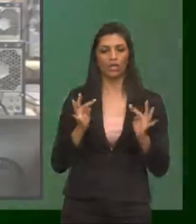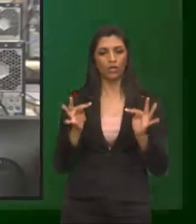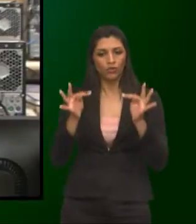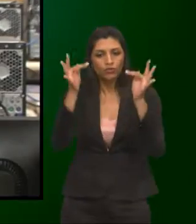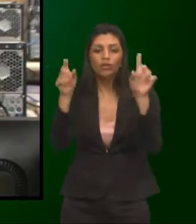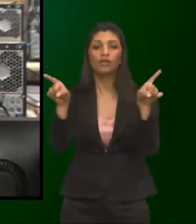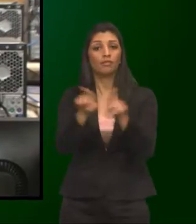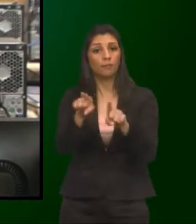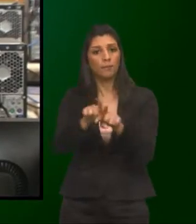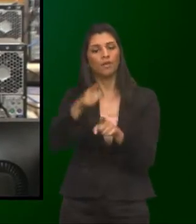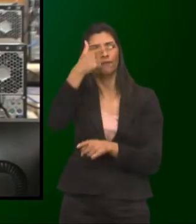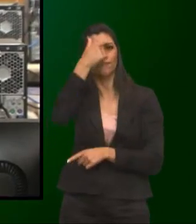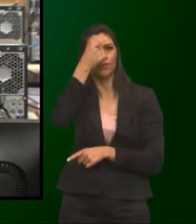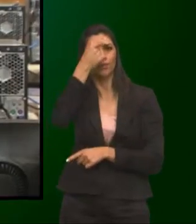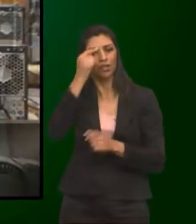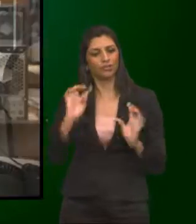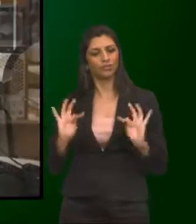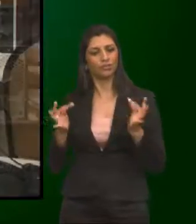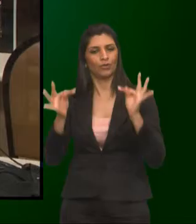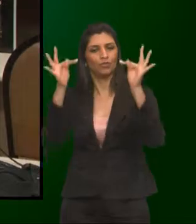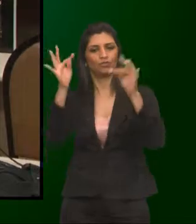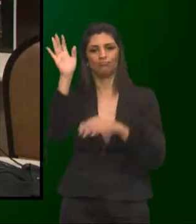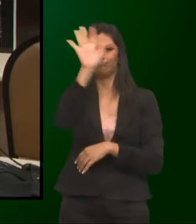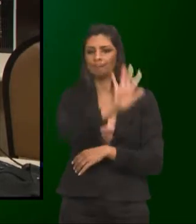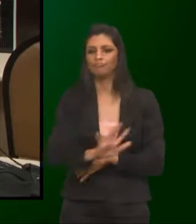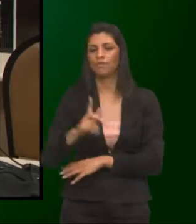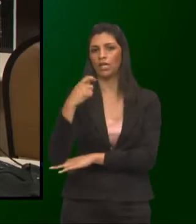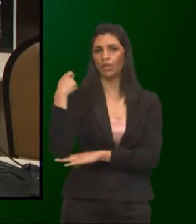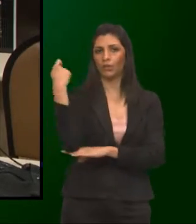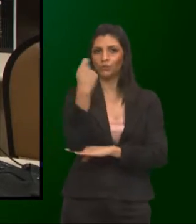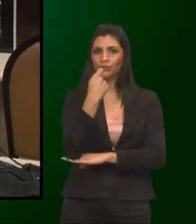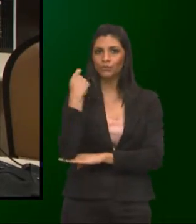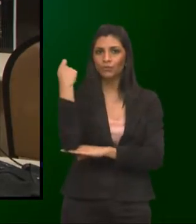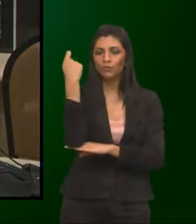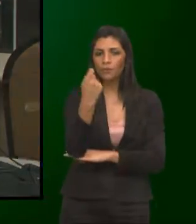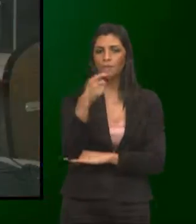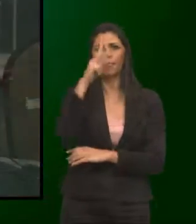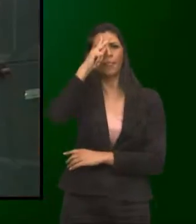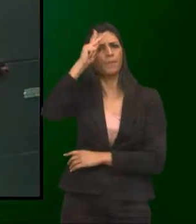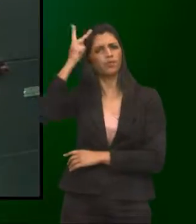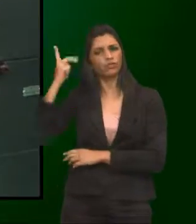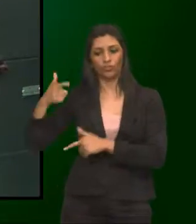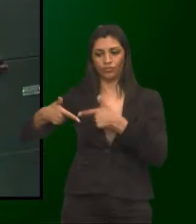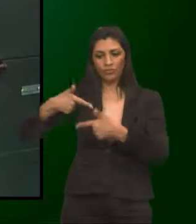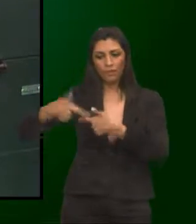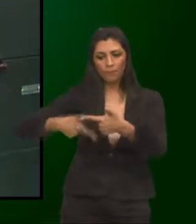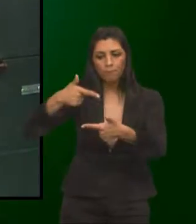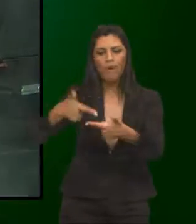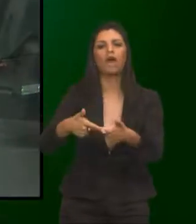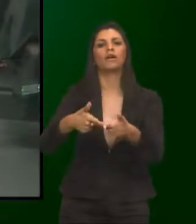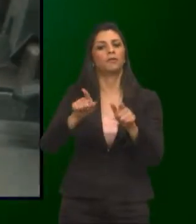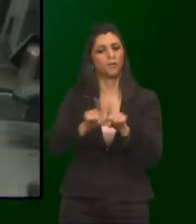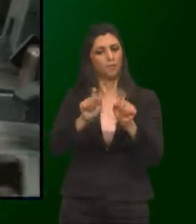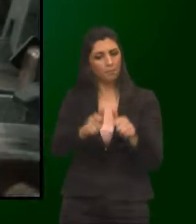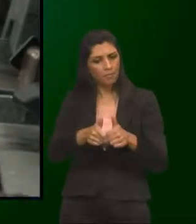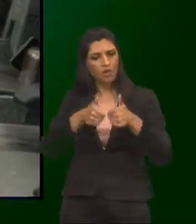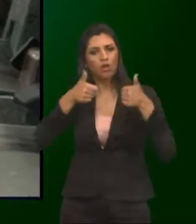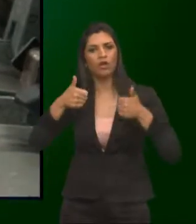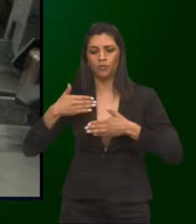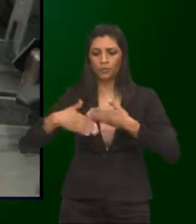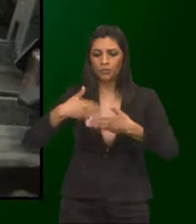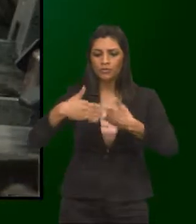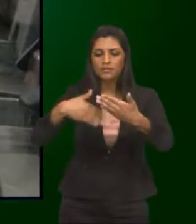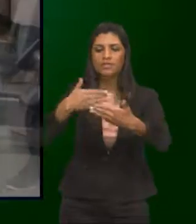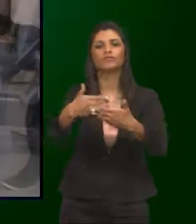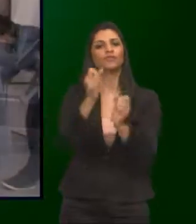e tecnologia e faculdade de tecnologia em todo o Rio Grande do Sul. Uma história de trabalho e aperfeiçoamento